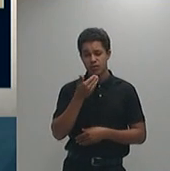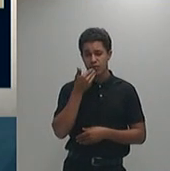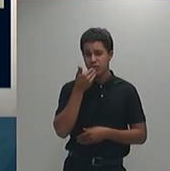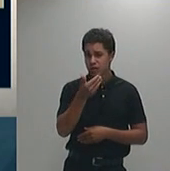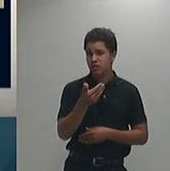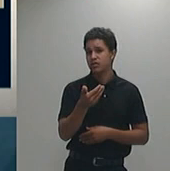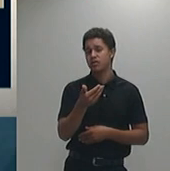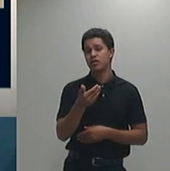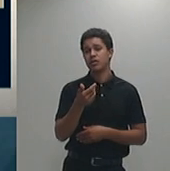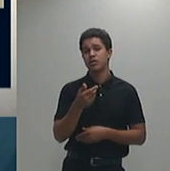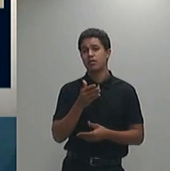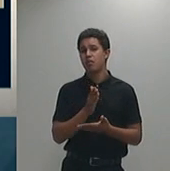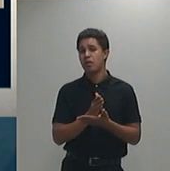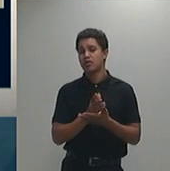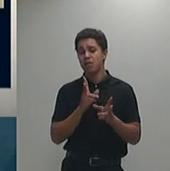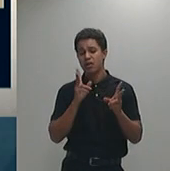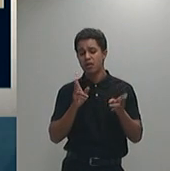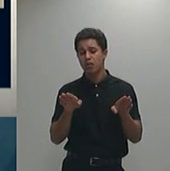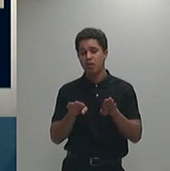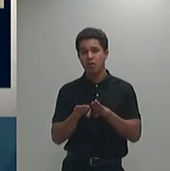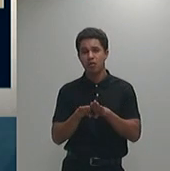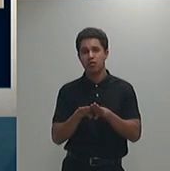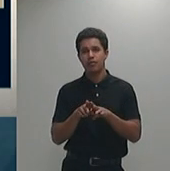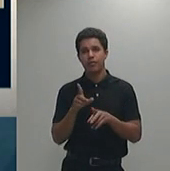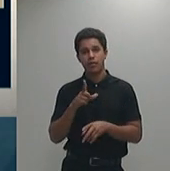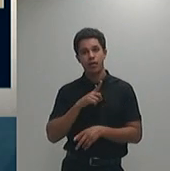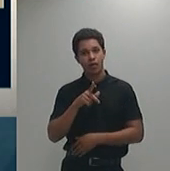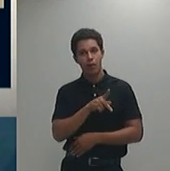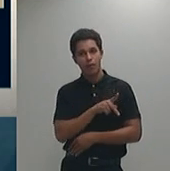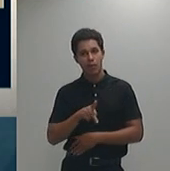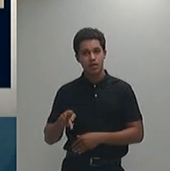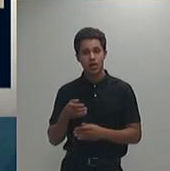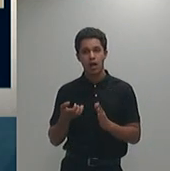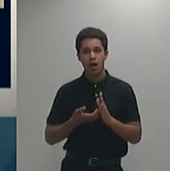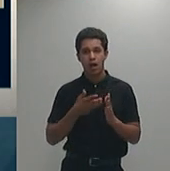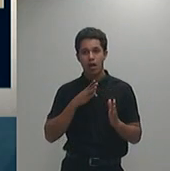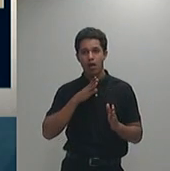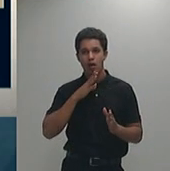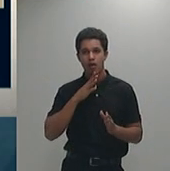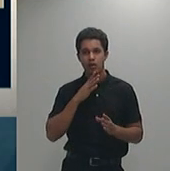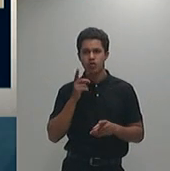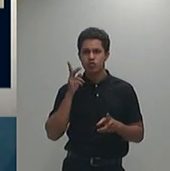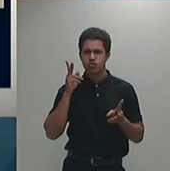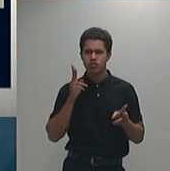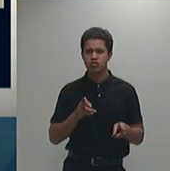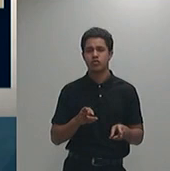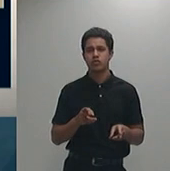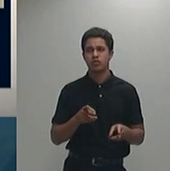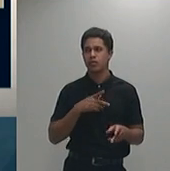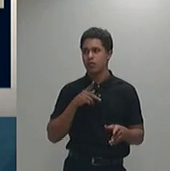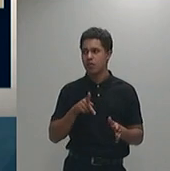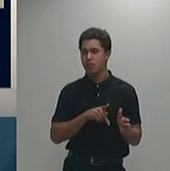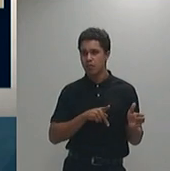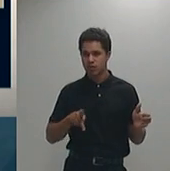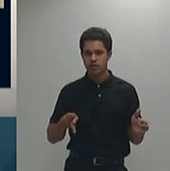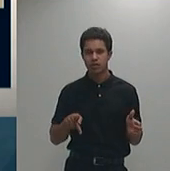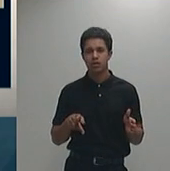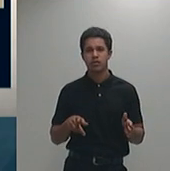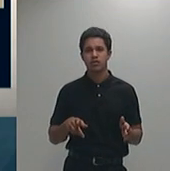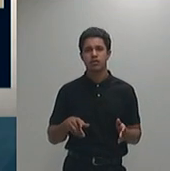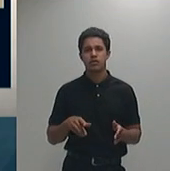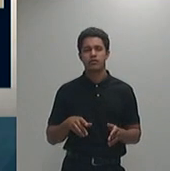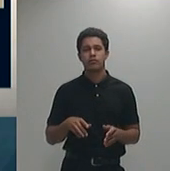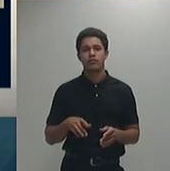parcialmente o dente tendo a presidência da câmara é reconhecido justamente presidente da Câmara arbitral